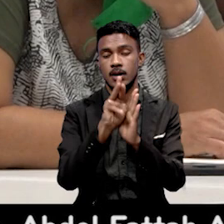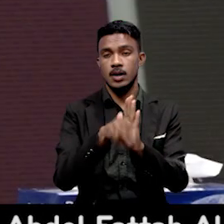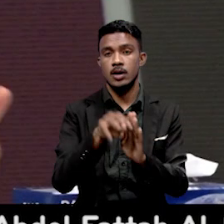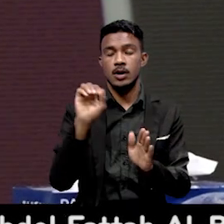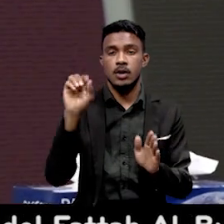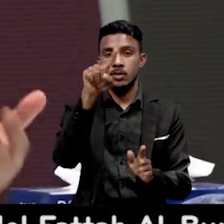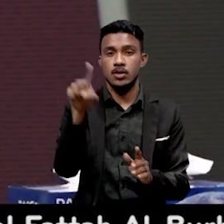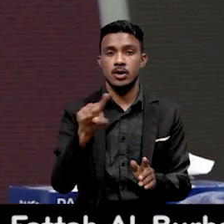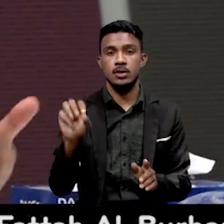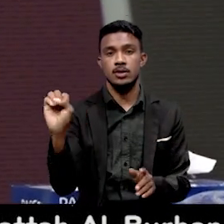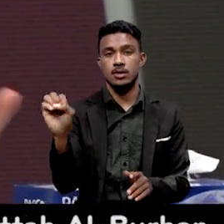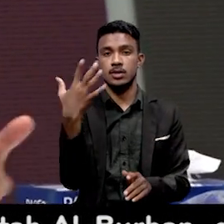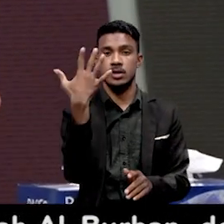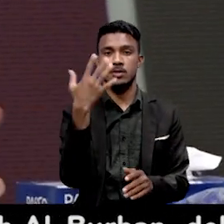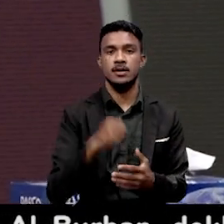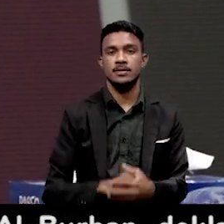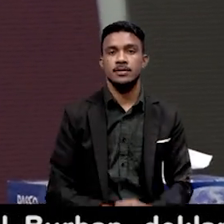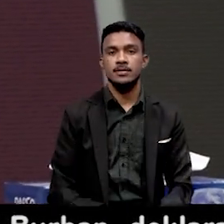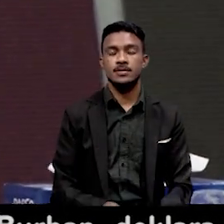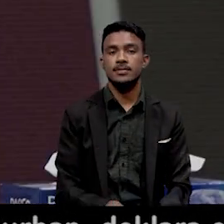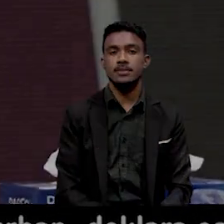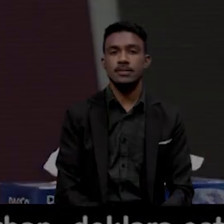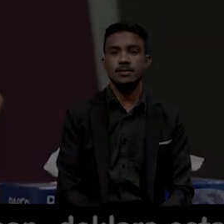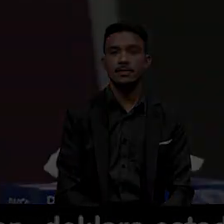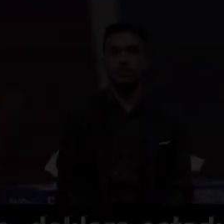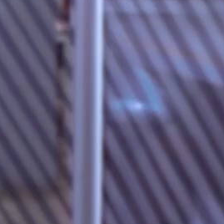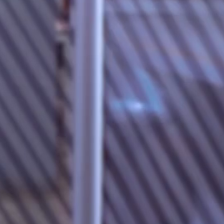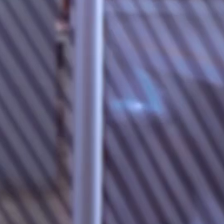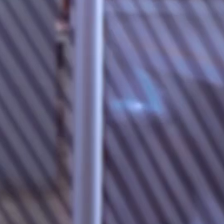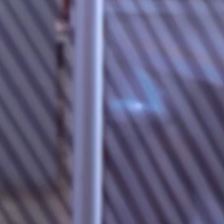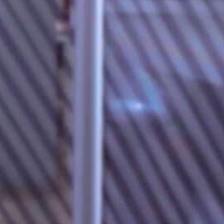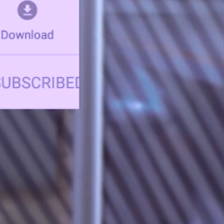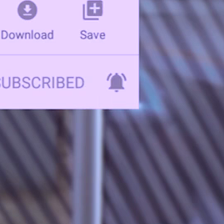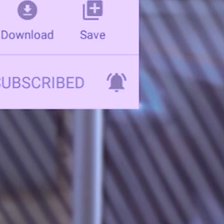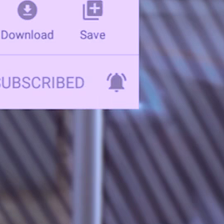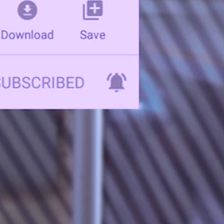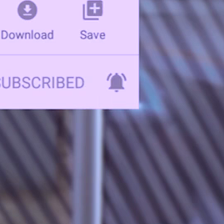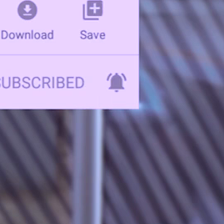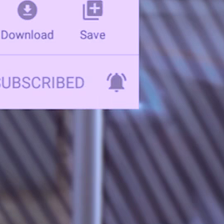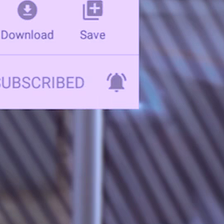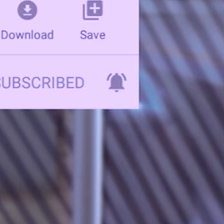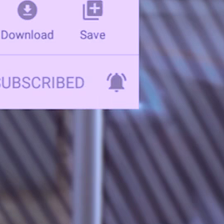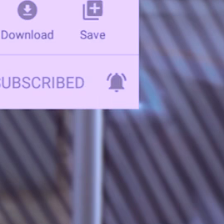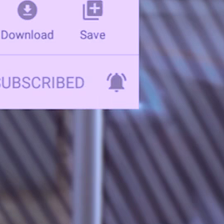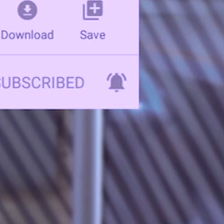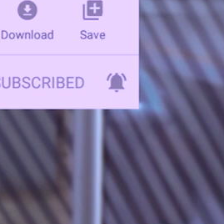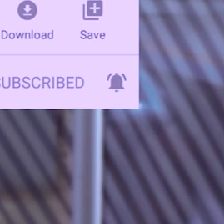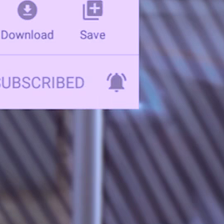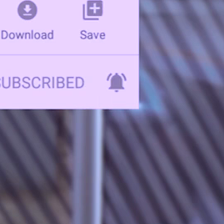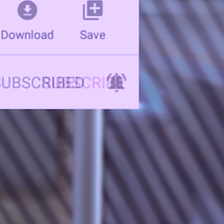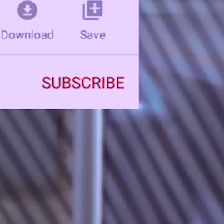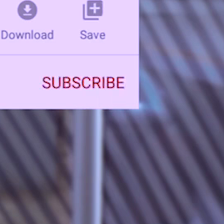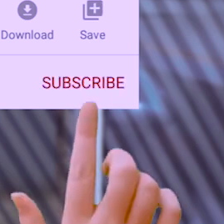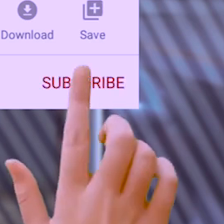lima. Gasparinha de Souza, Zuvial da Costa, GMN. Kita haluan like, karik kita buat sira gosta